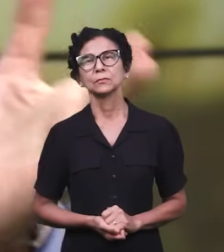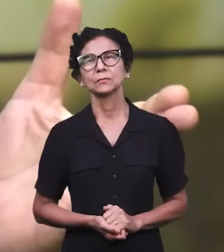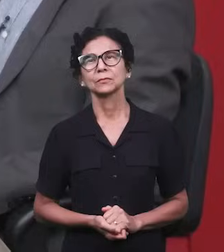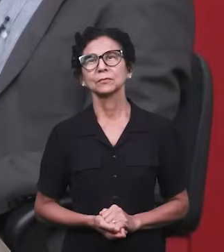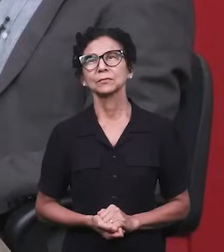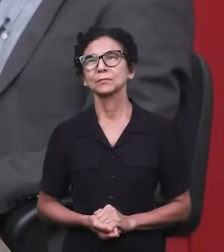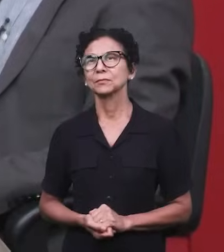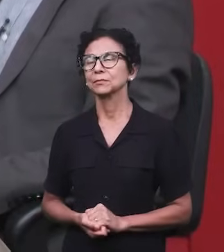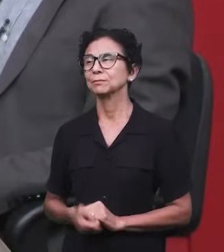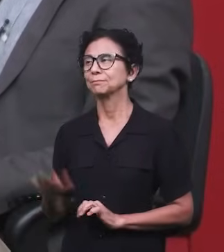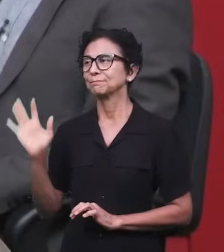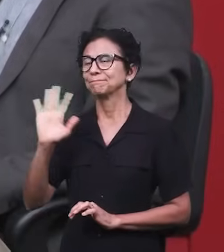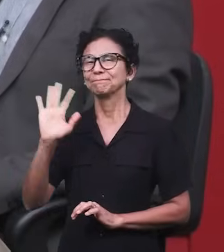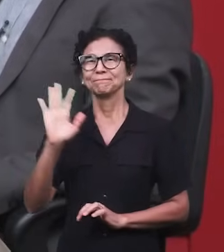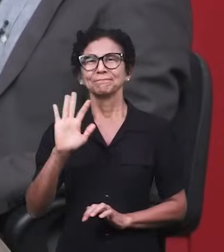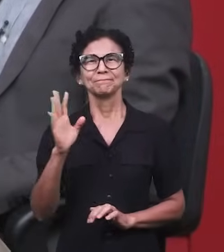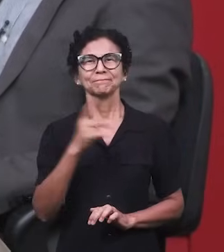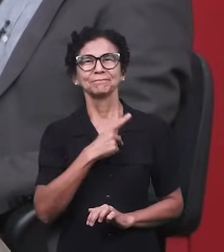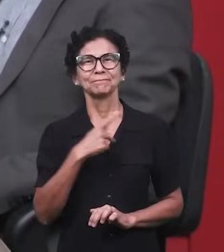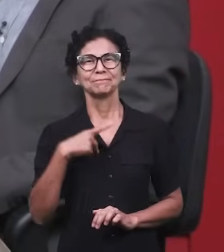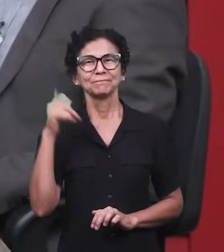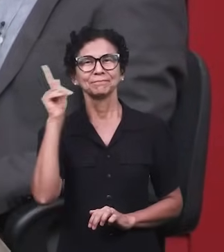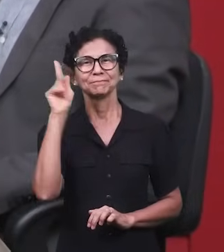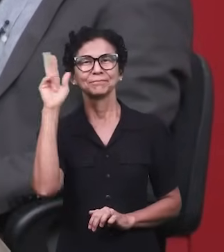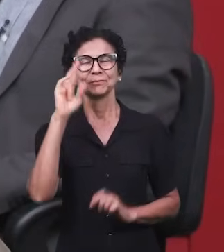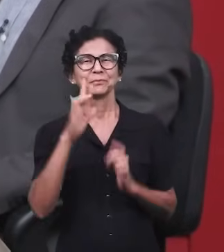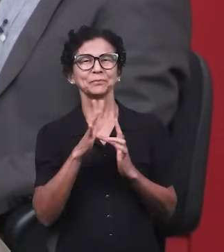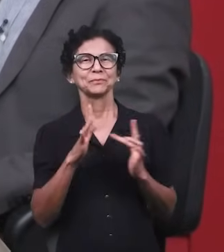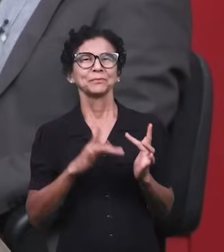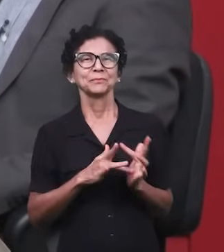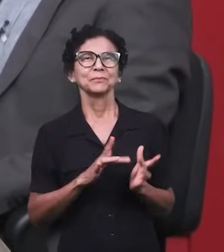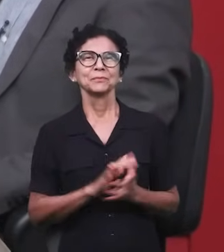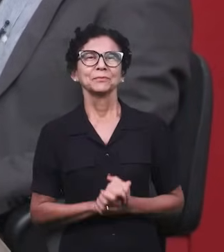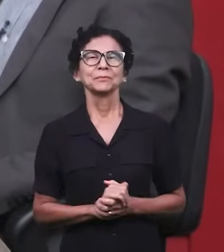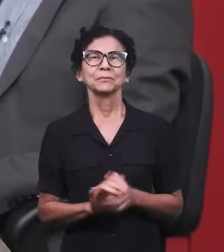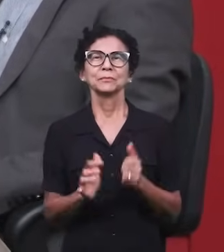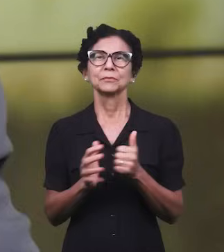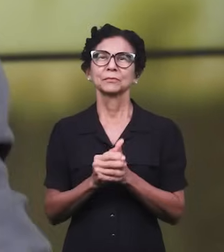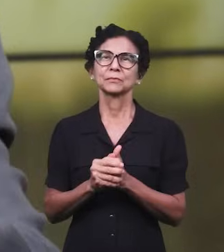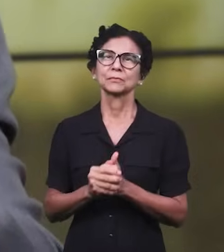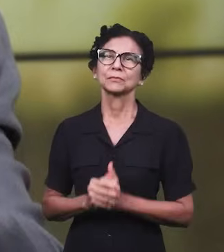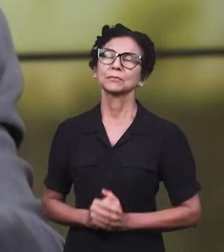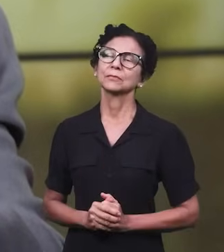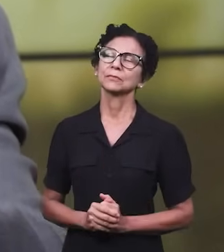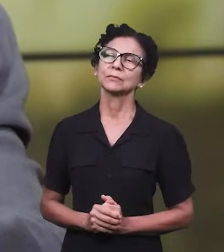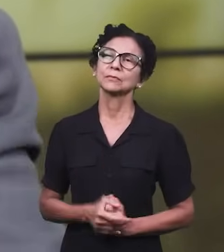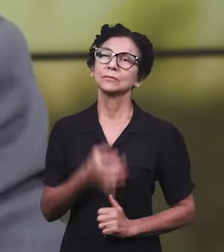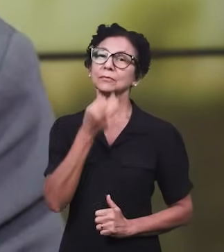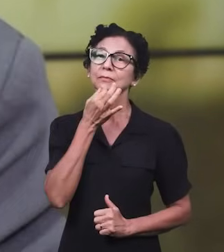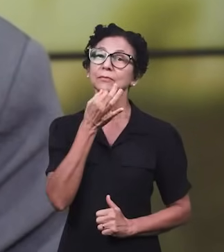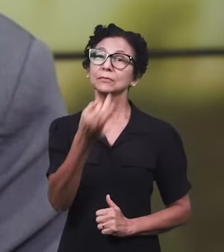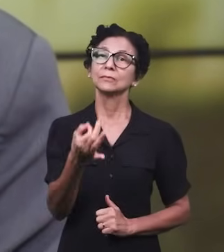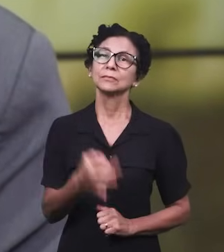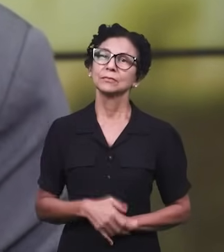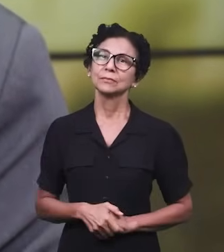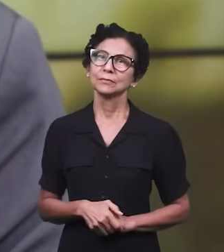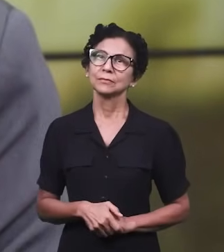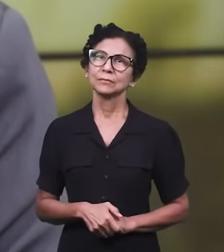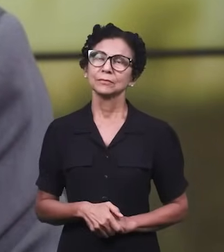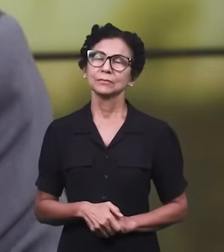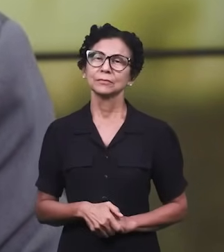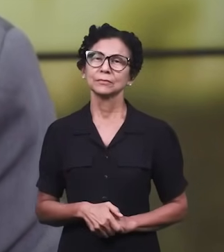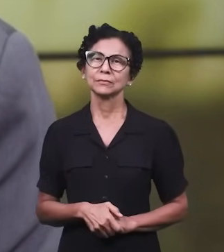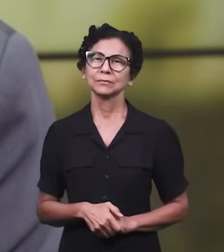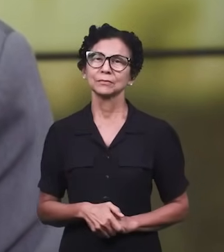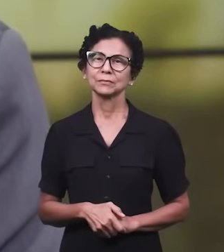quero me despedir dos pastores aqui, companheiros, a paz do Senhor. Paz do Senhor a todos. Amém. Dou uma sugestão. Leia